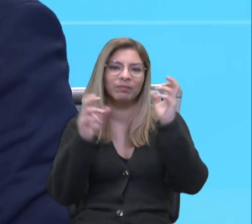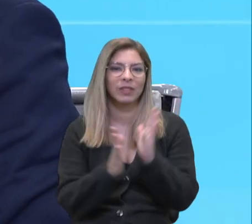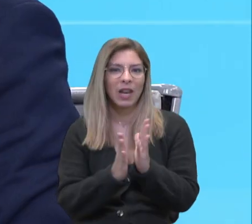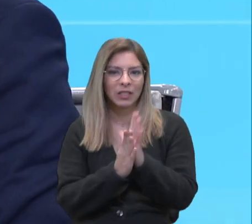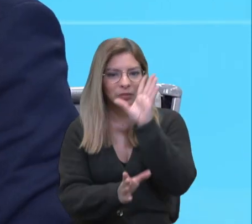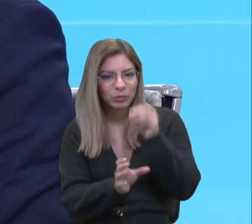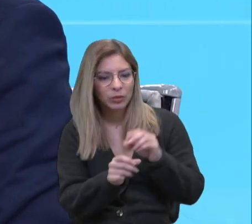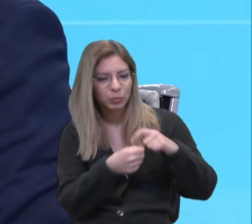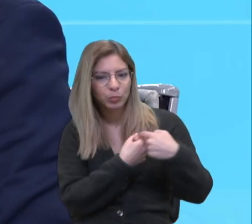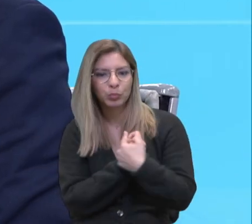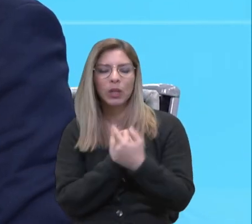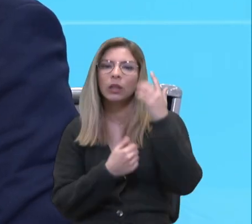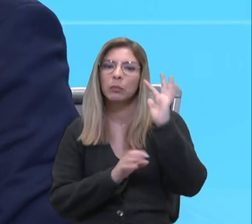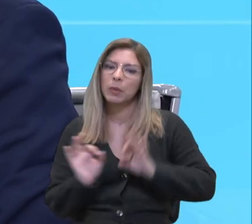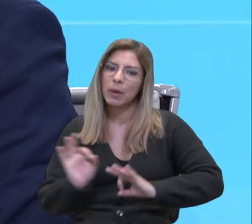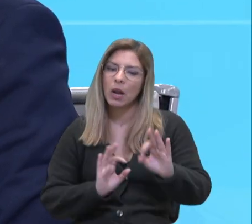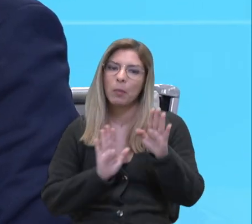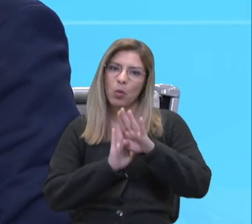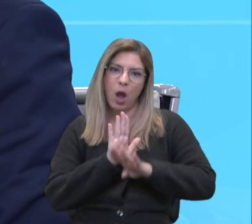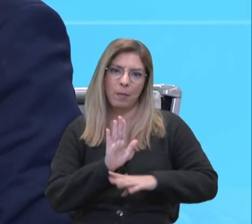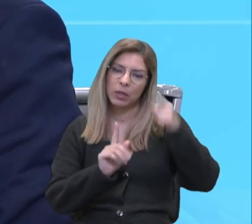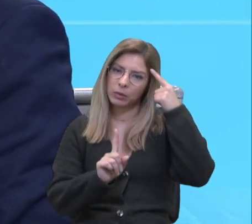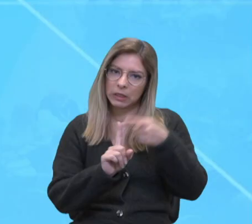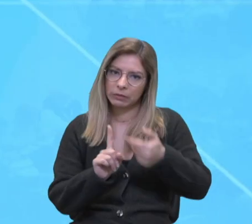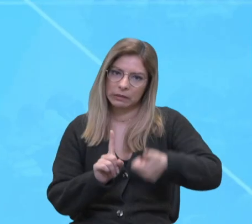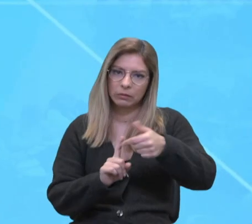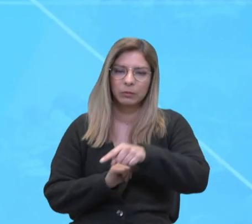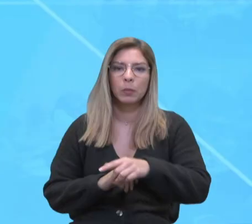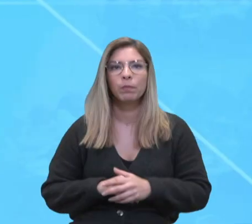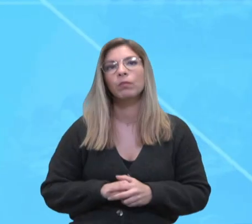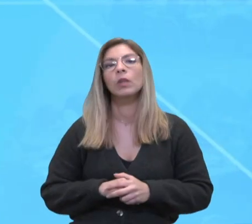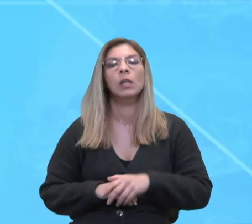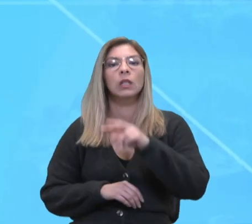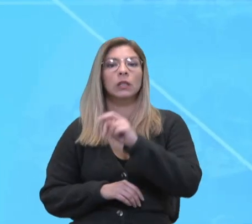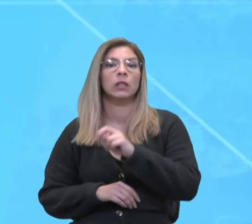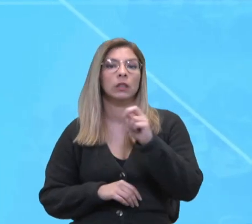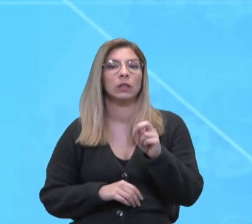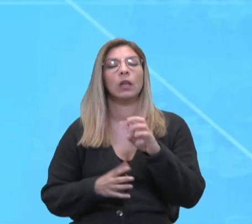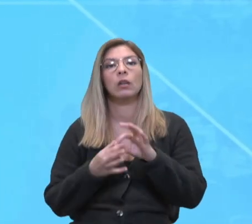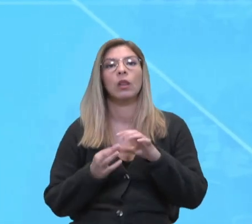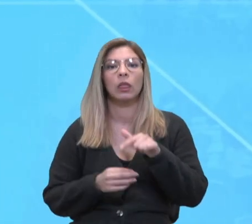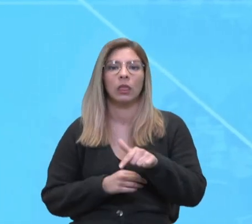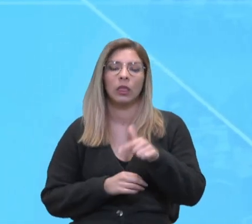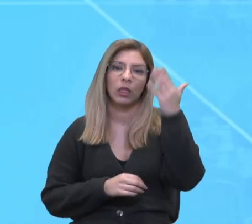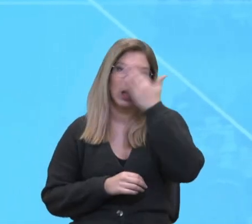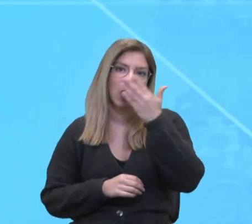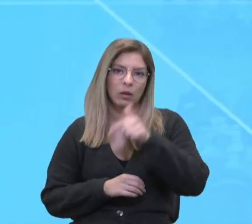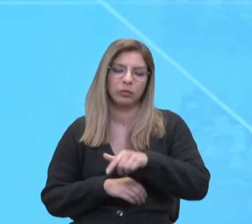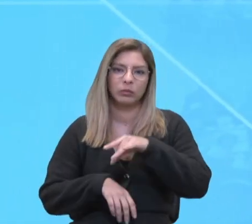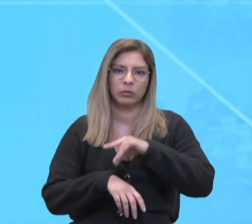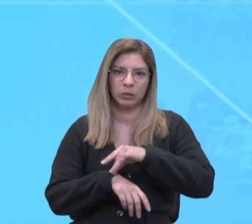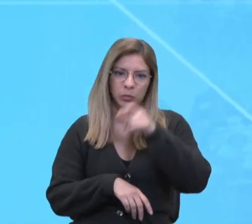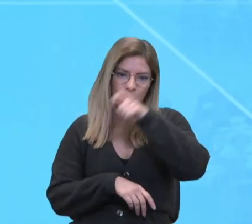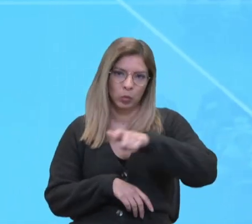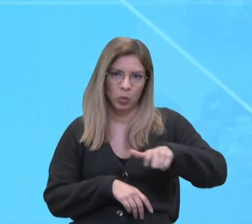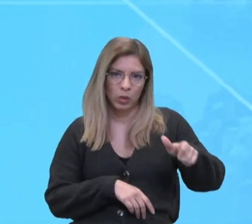para definir e preparar este programa. O tema deste 33º Dia Mundial do Doente, a esperança não engana, fortalece-nos